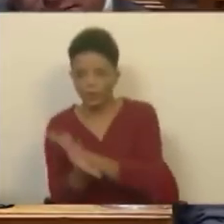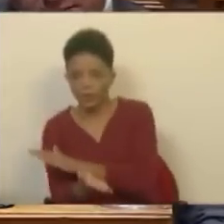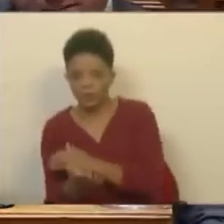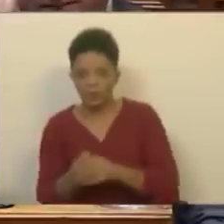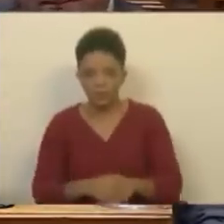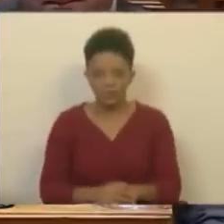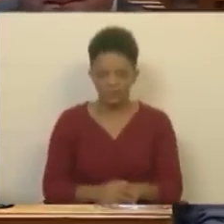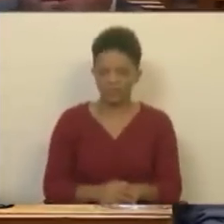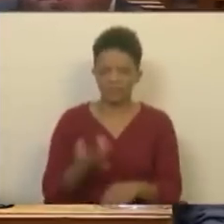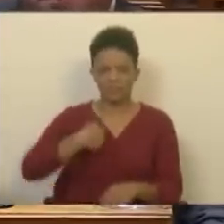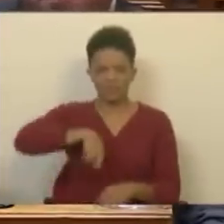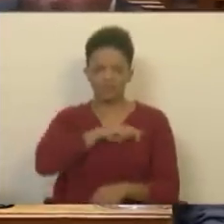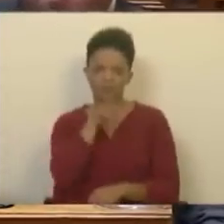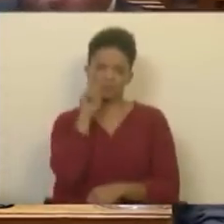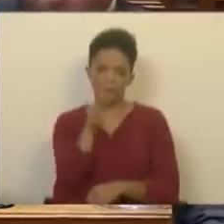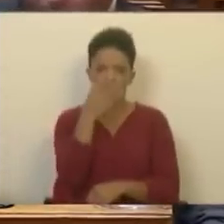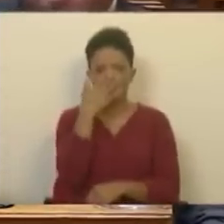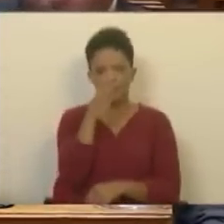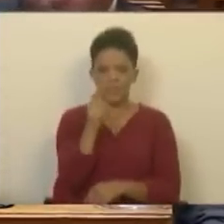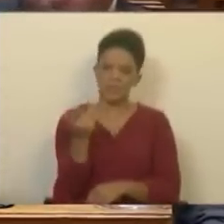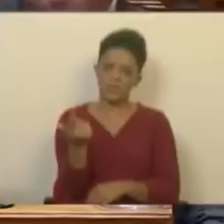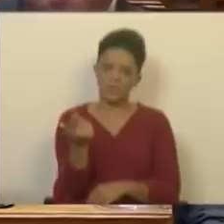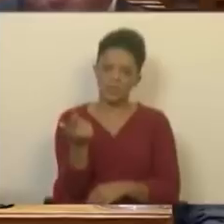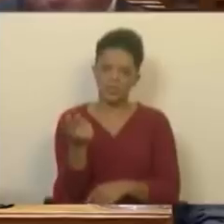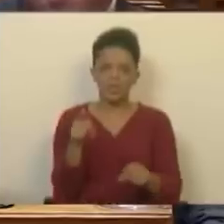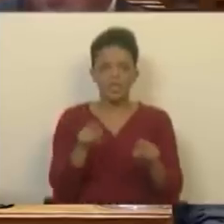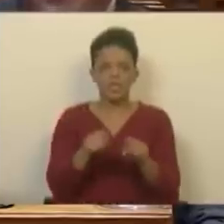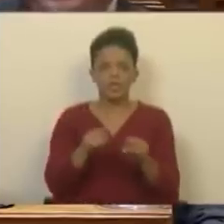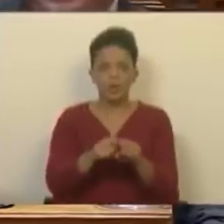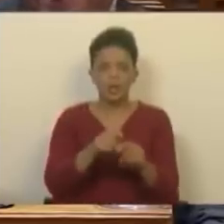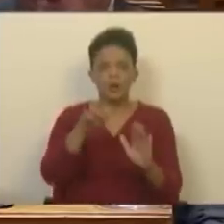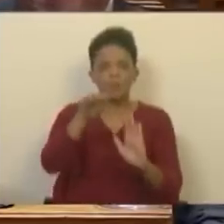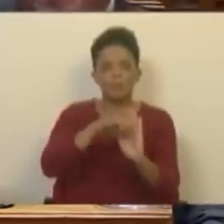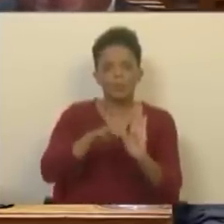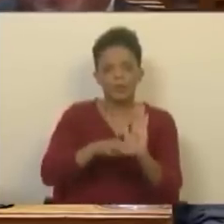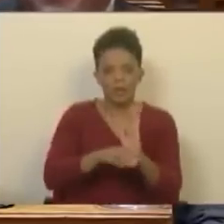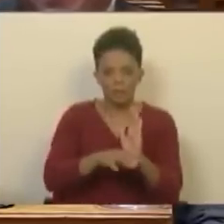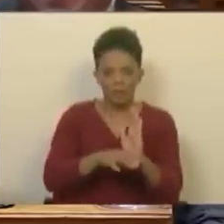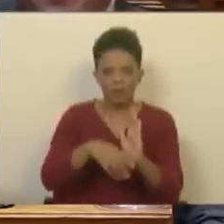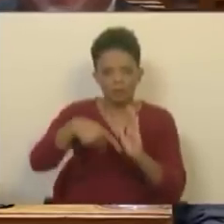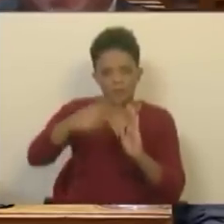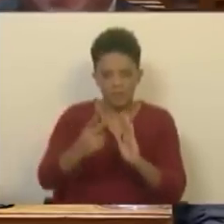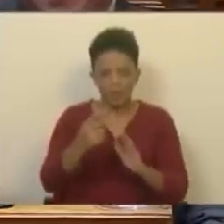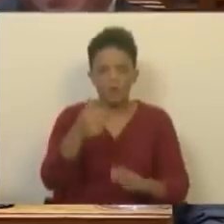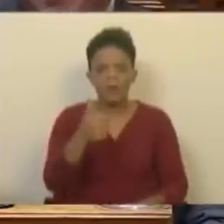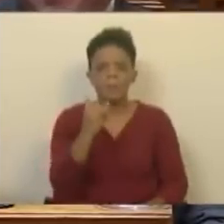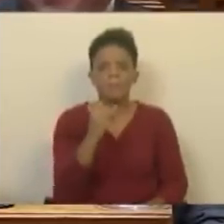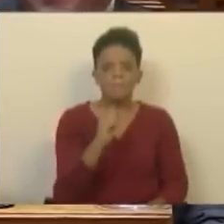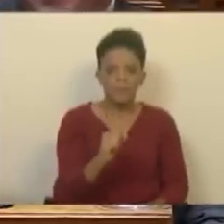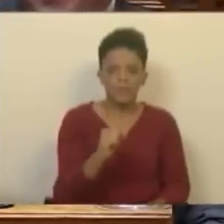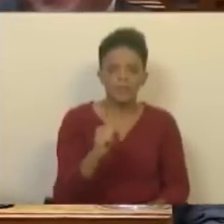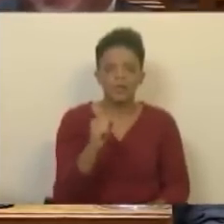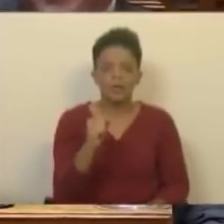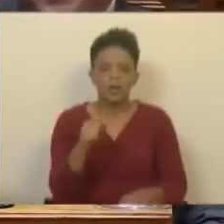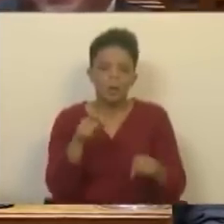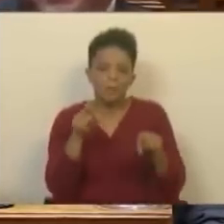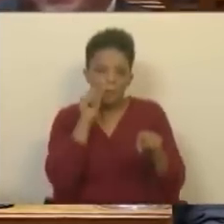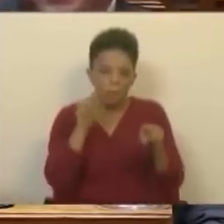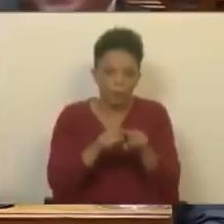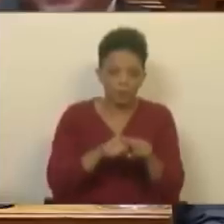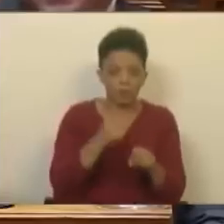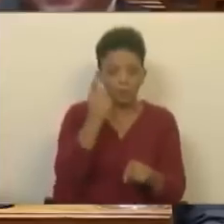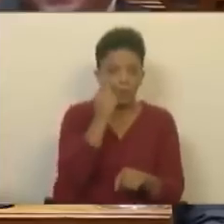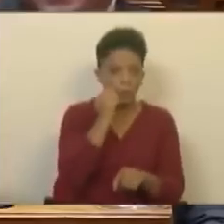não às vezes assistimos e parece que estamos a assistir ao Big Brother é que semanalmente Há sempre um ministro de sai